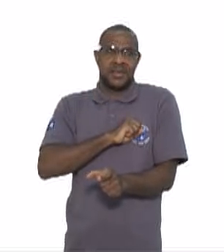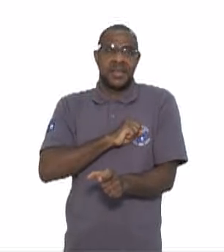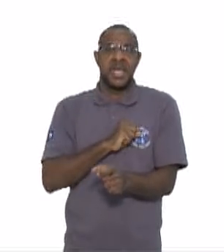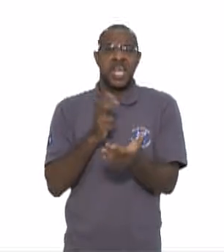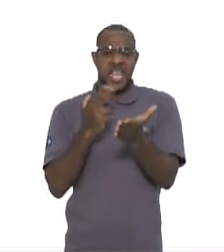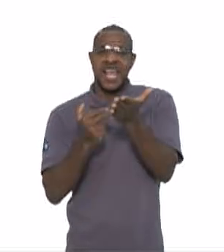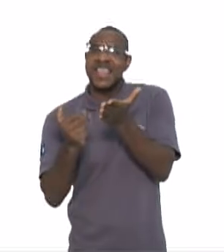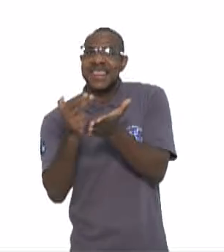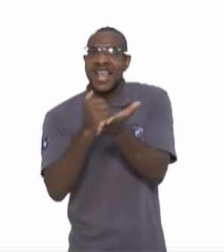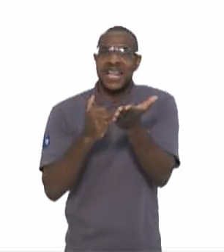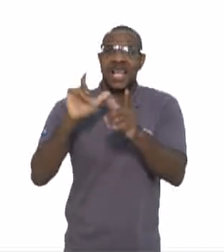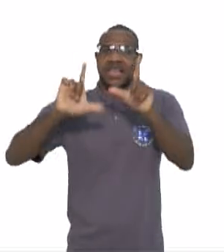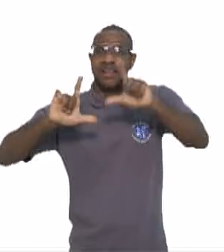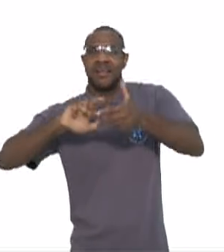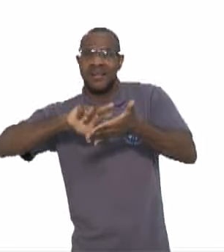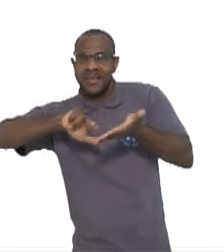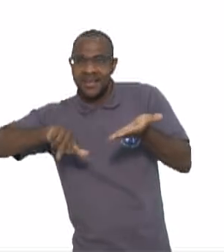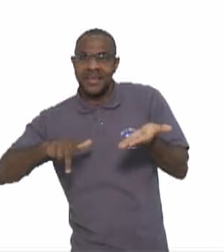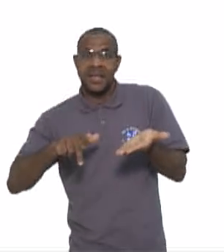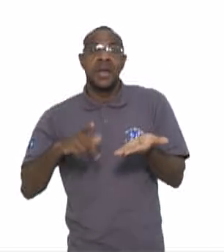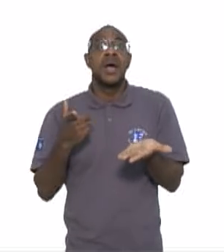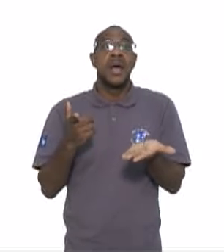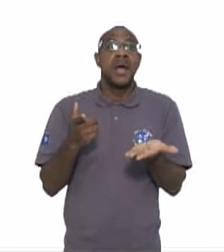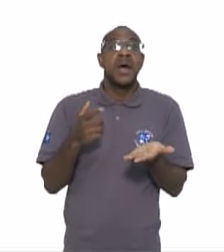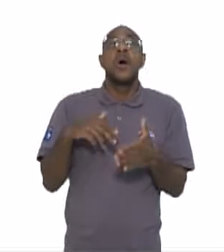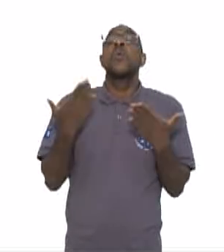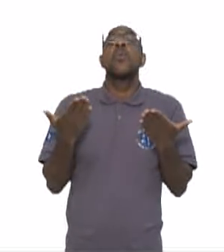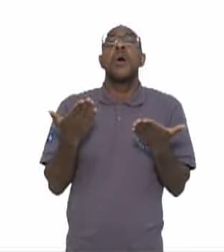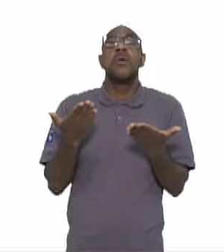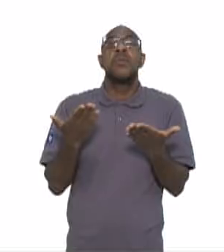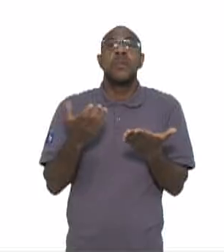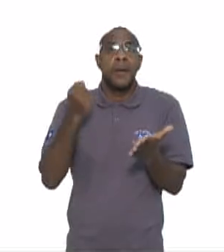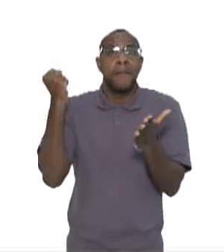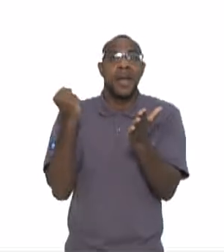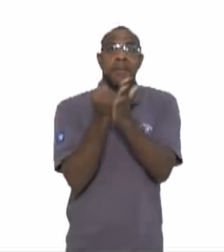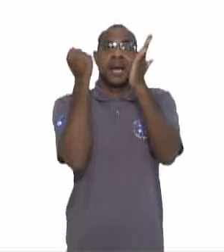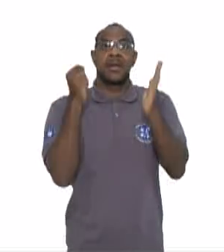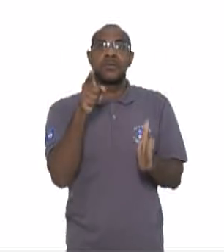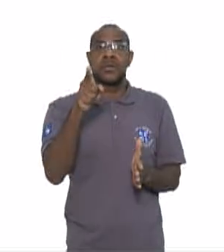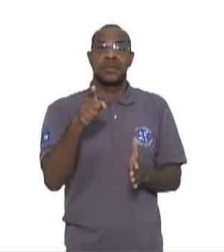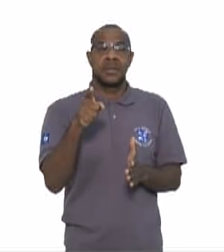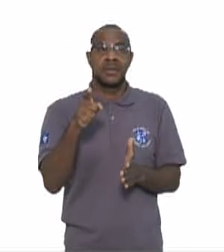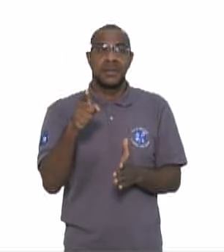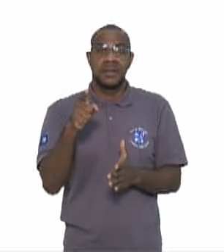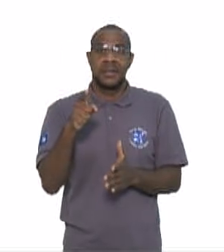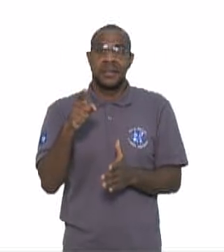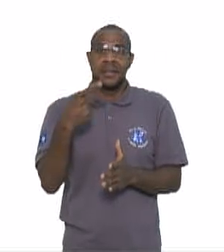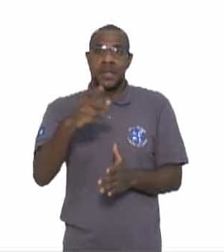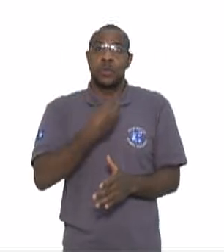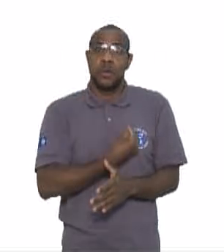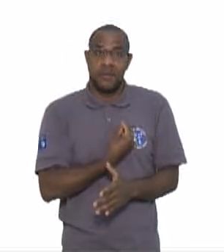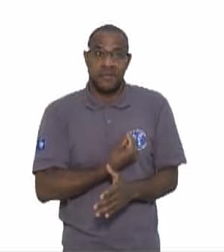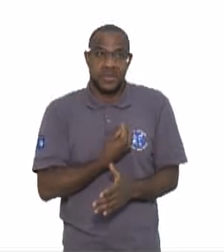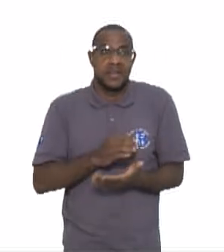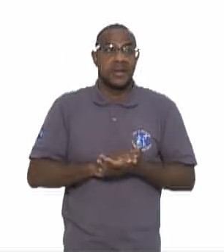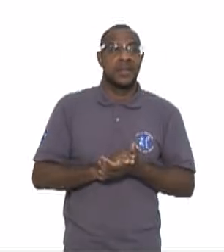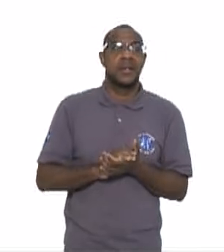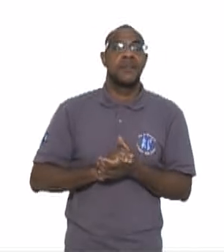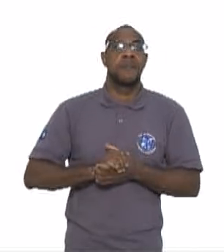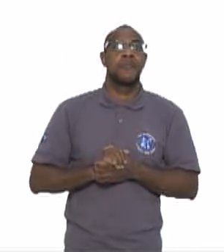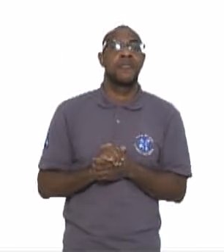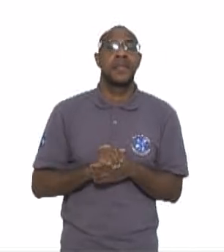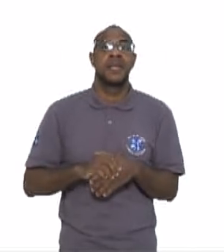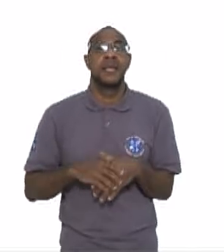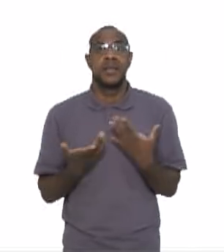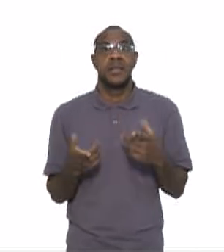um desenho, reúna as características mais marcantes desses personagens em um só. Depois, através de massas de modelagem, costura